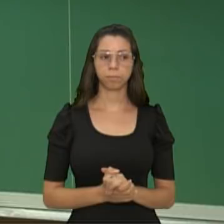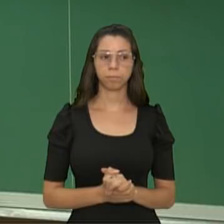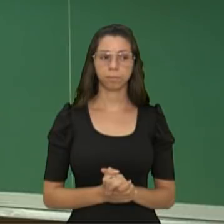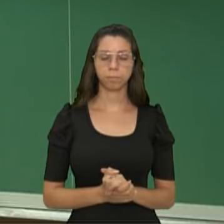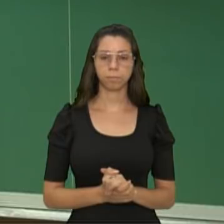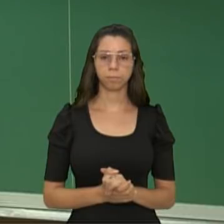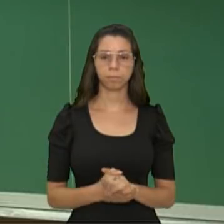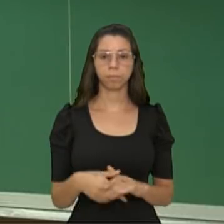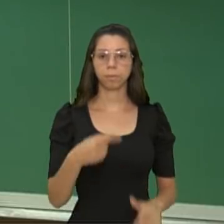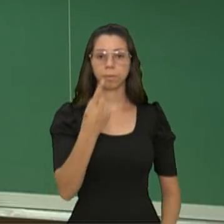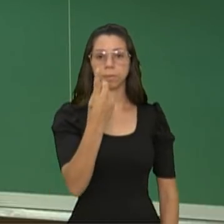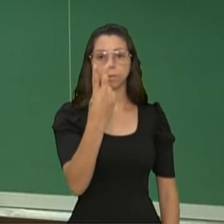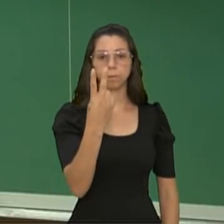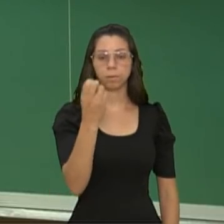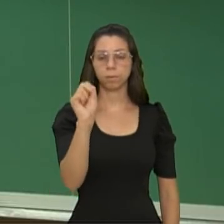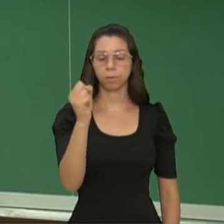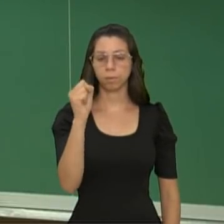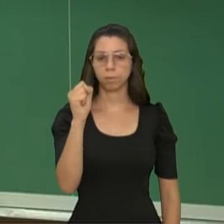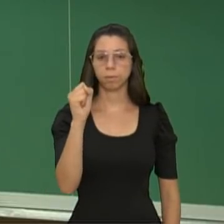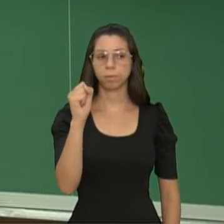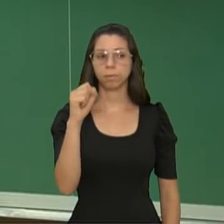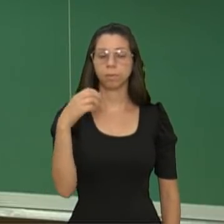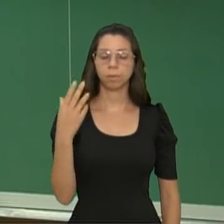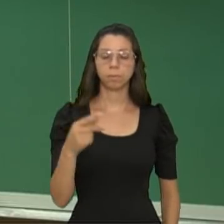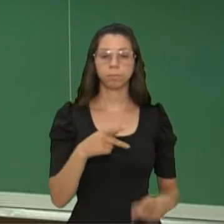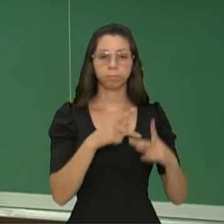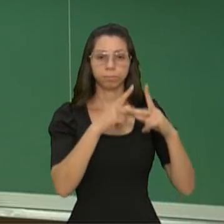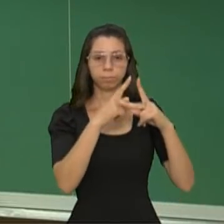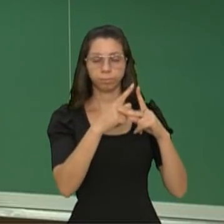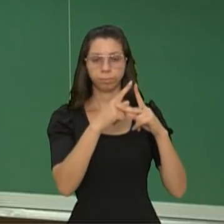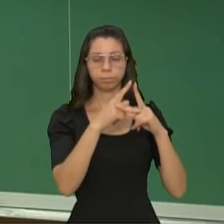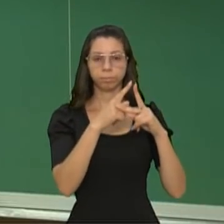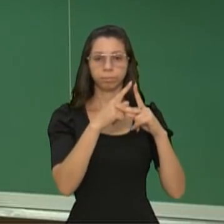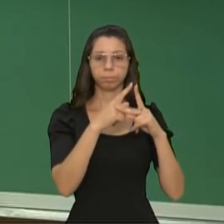E o meu delta igual a